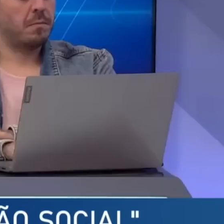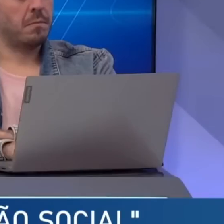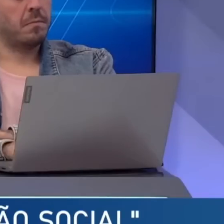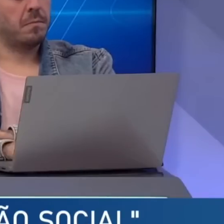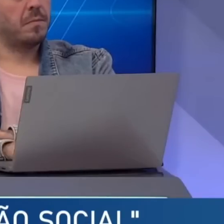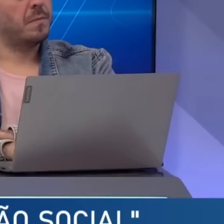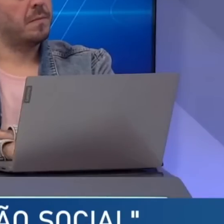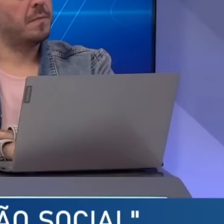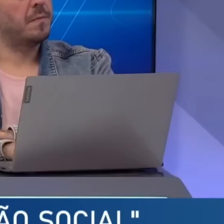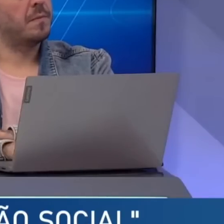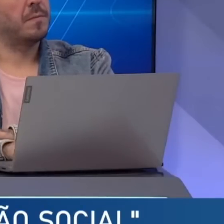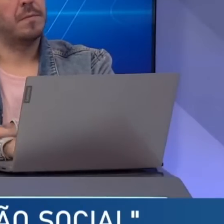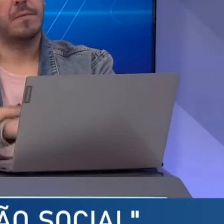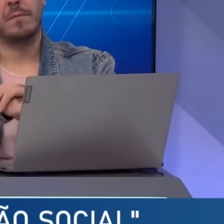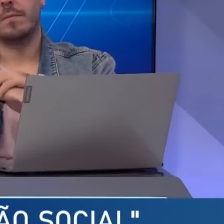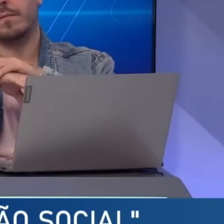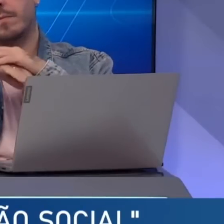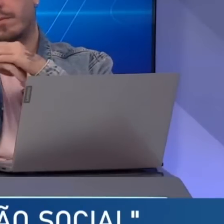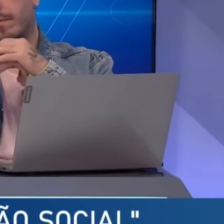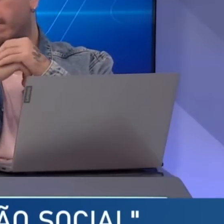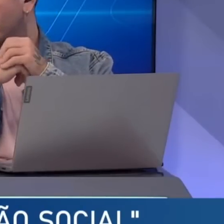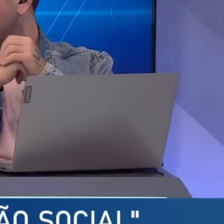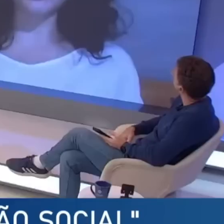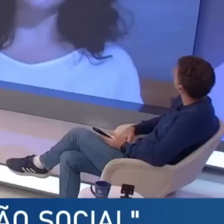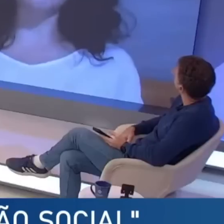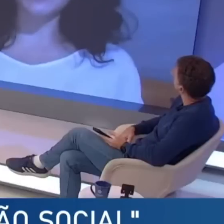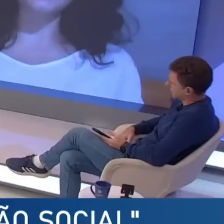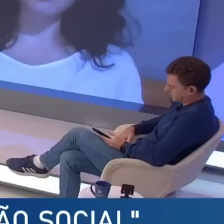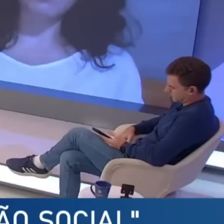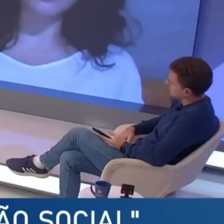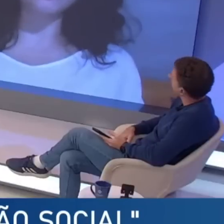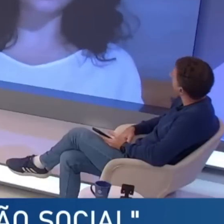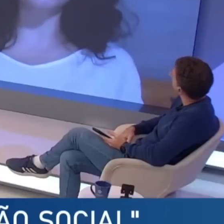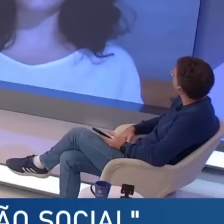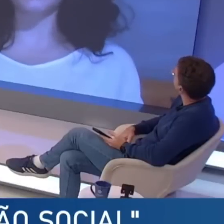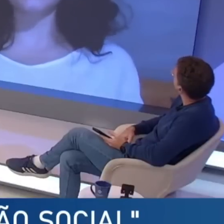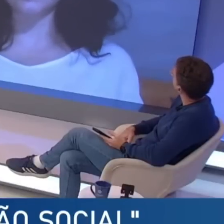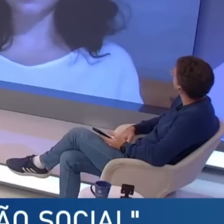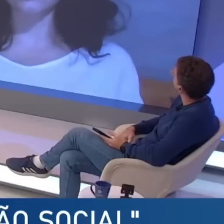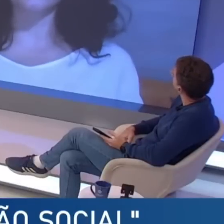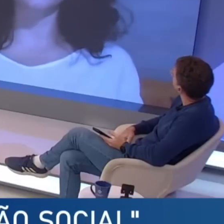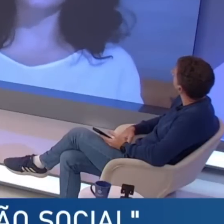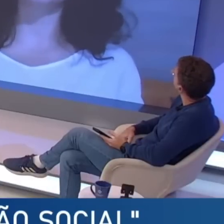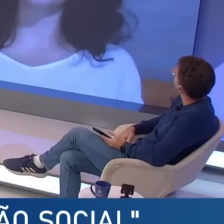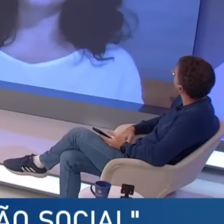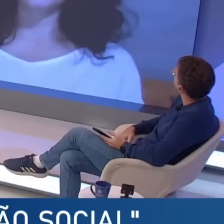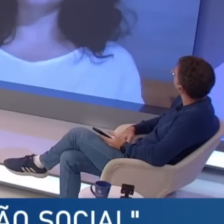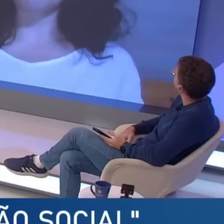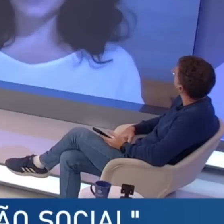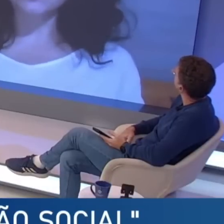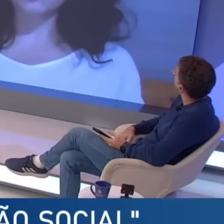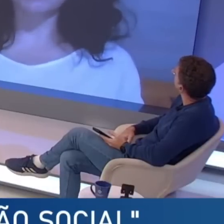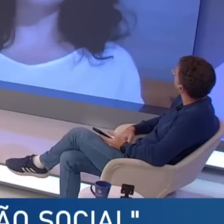são as suas determinações e características fundamentais. Por isso também tem uma parte dedicada ao Marx, uma parte dedicada ao Keynes, ao Celso Furtado. A